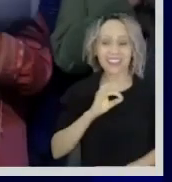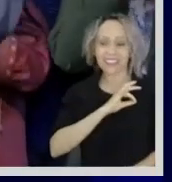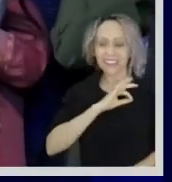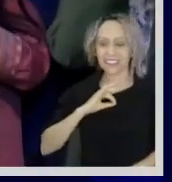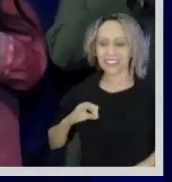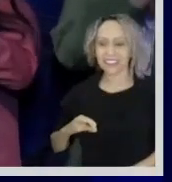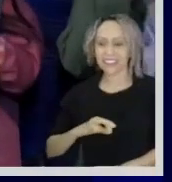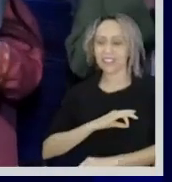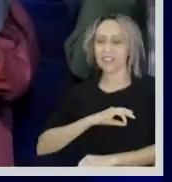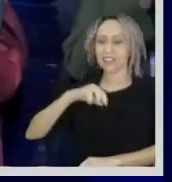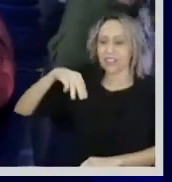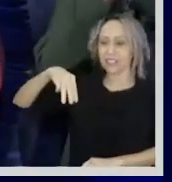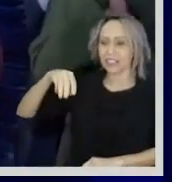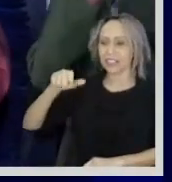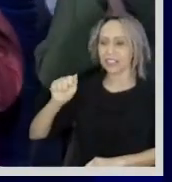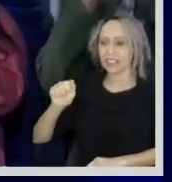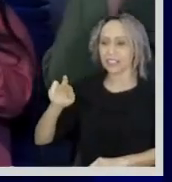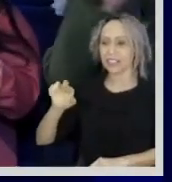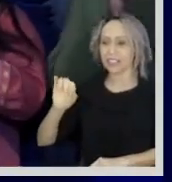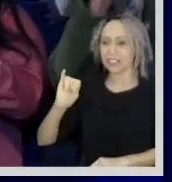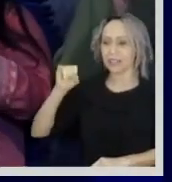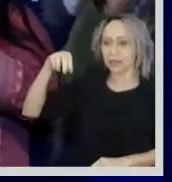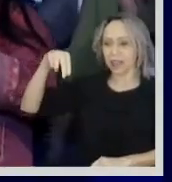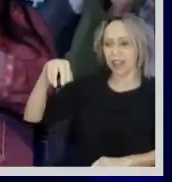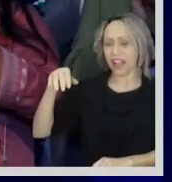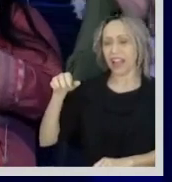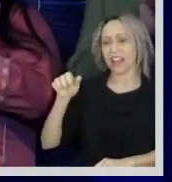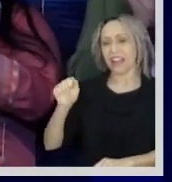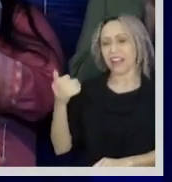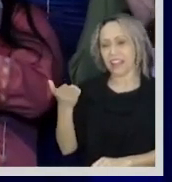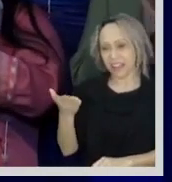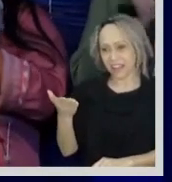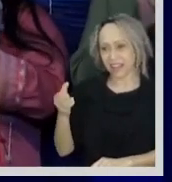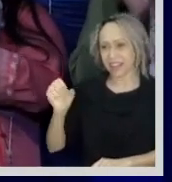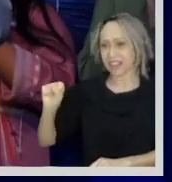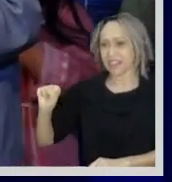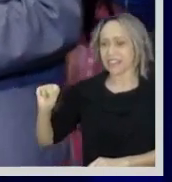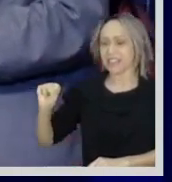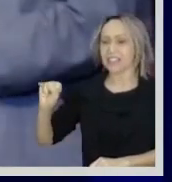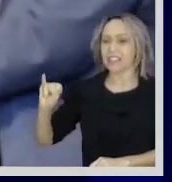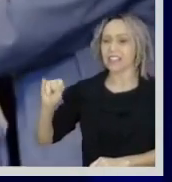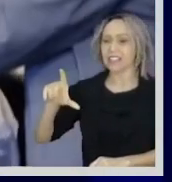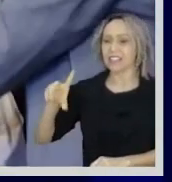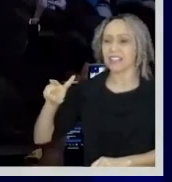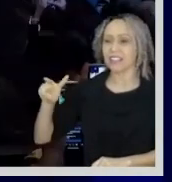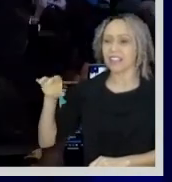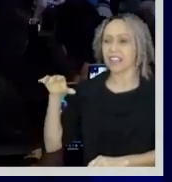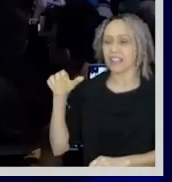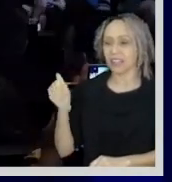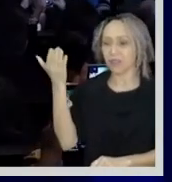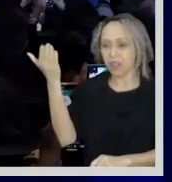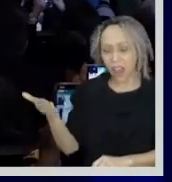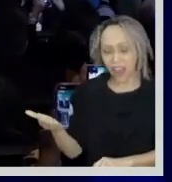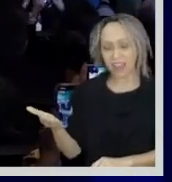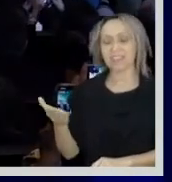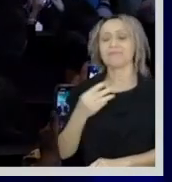estão. Olha aí a Marina Silva. Talvez é a pessoa mais feliz desse ministério. Talvez é a pessoa mais feliz. Entre